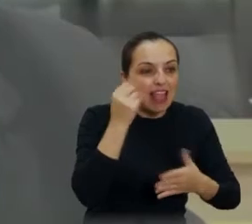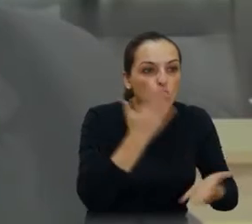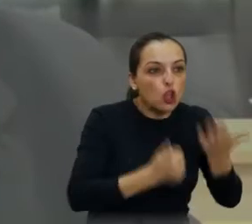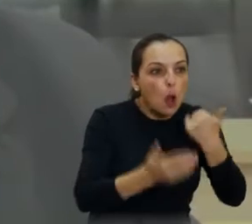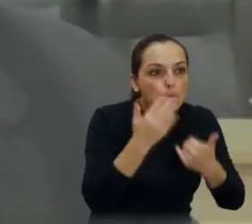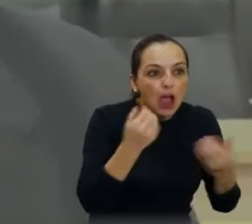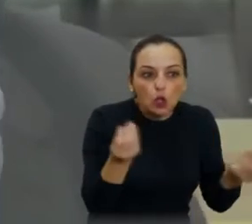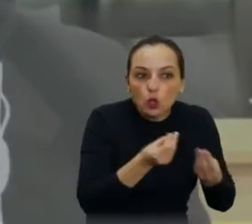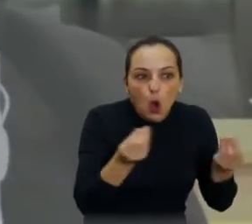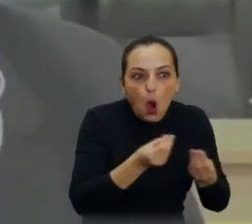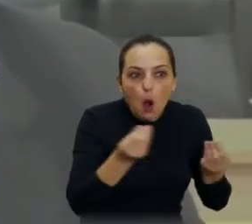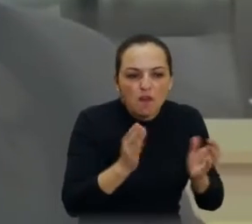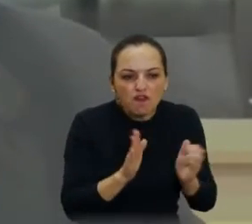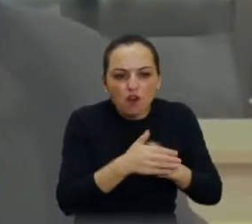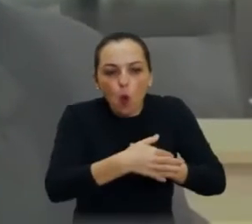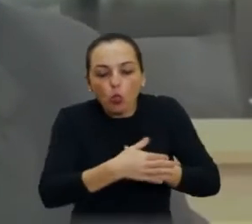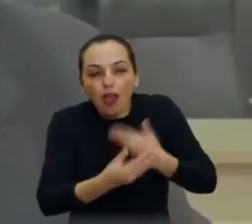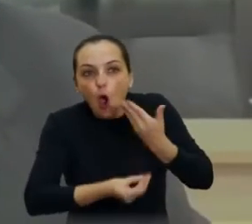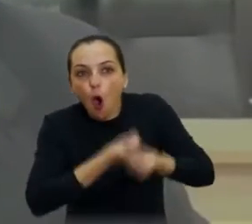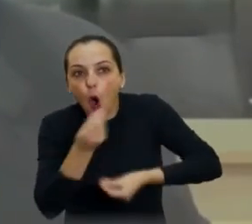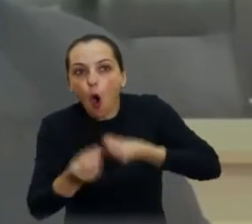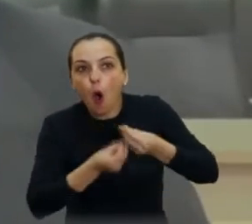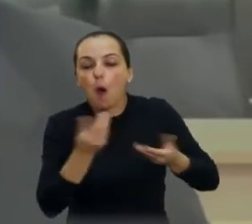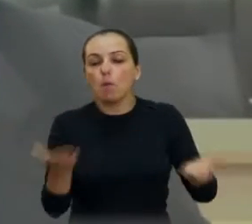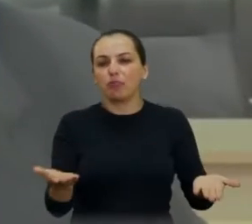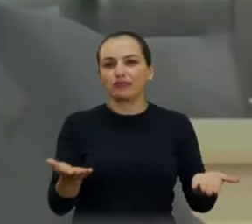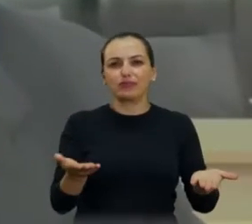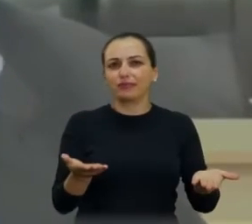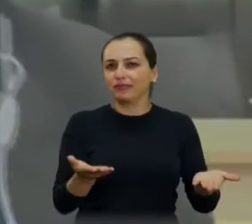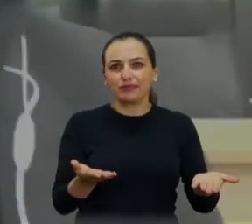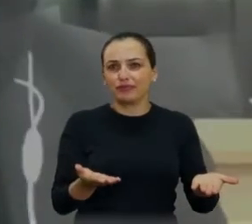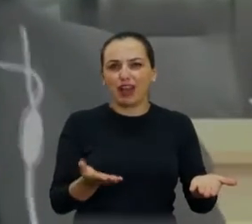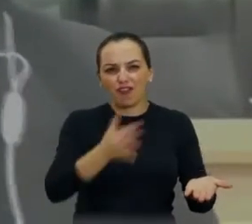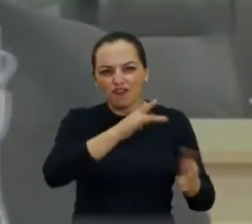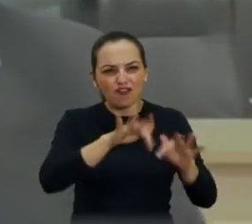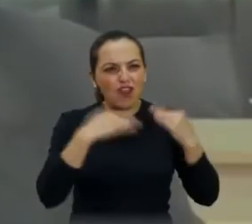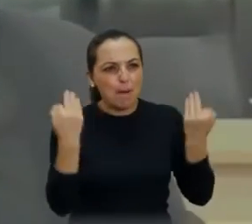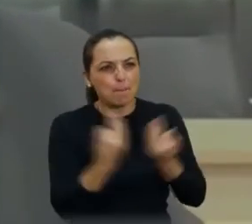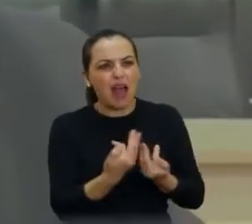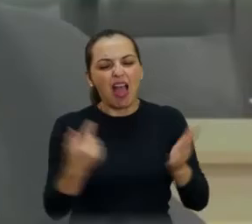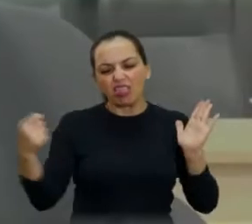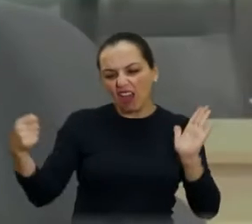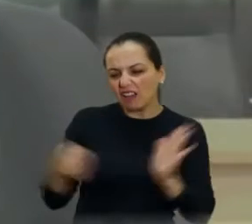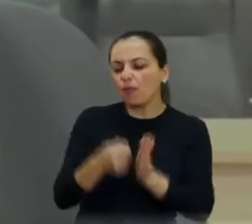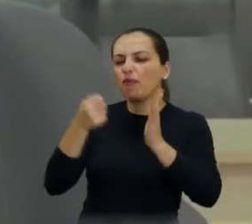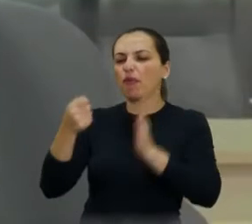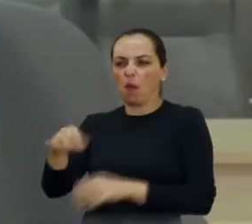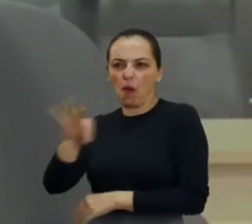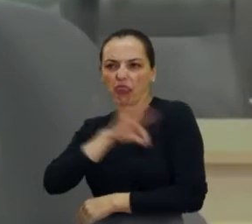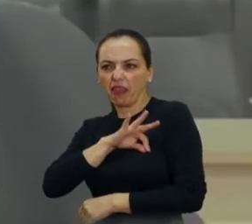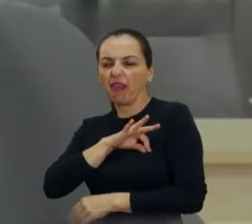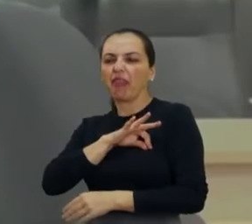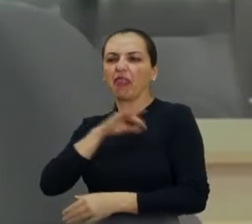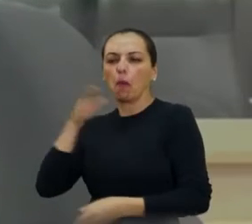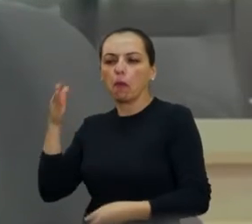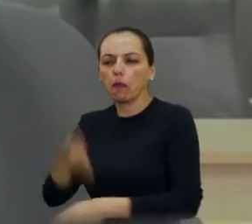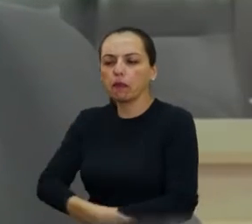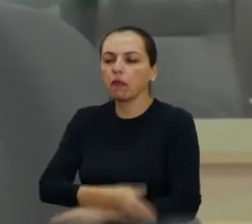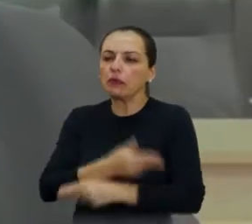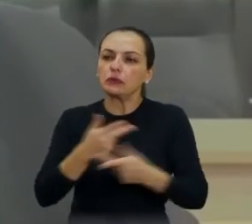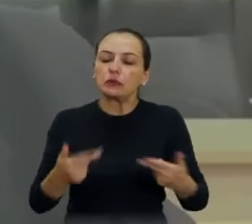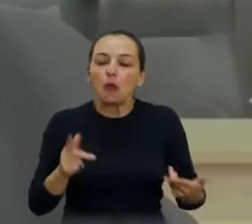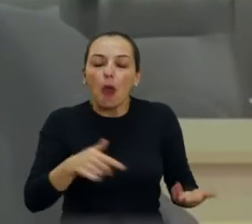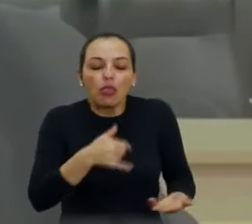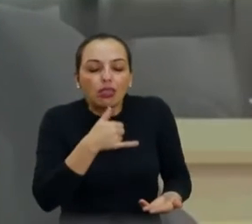Qualquer vizinho, qualquer parente ia levar para a polícia, ia levar para o CRAS mais perto. E aí é